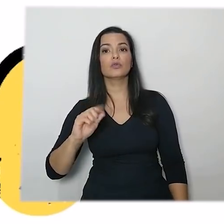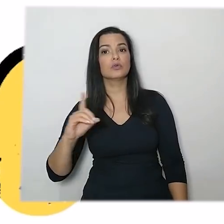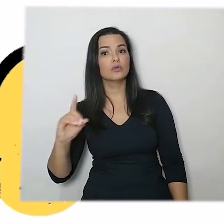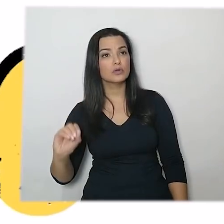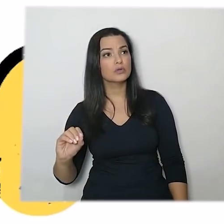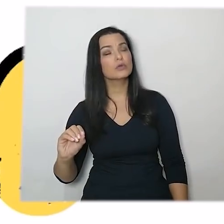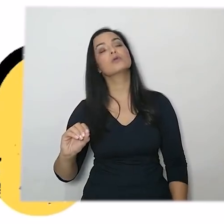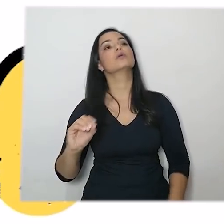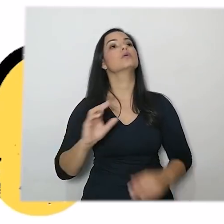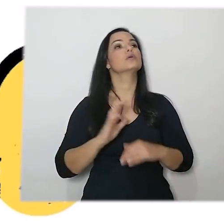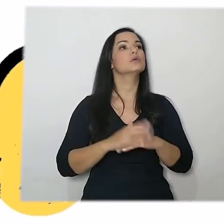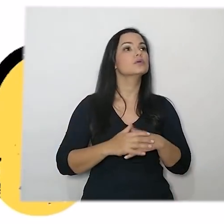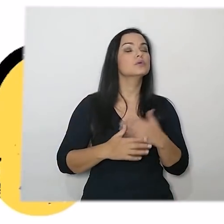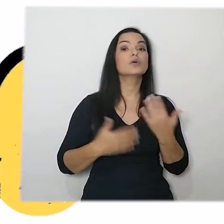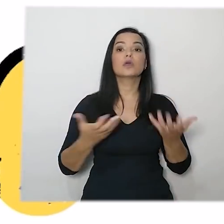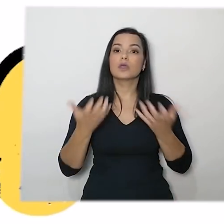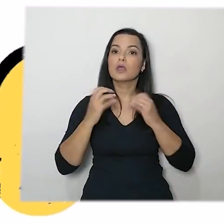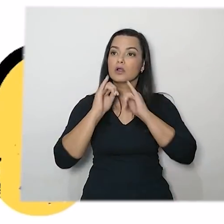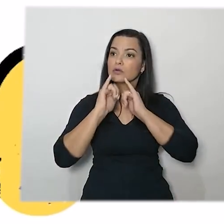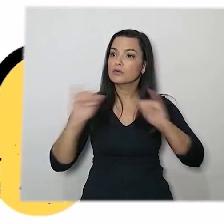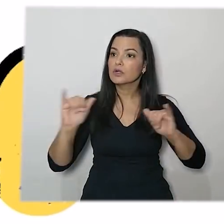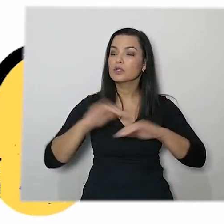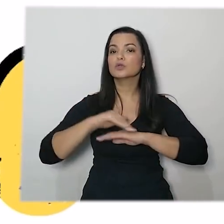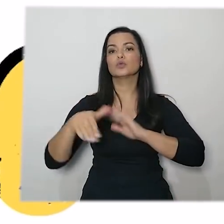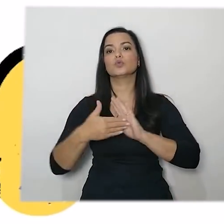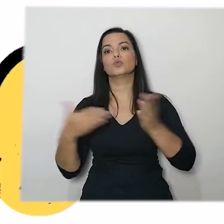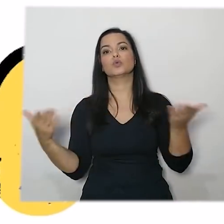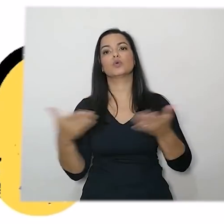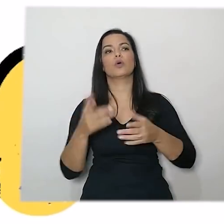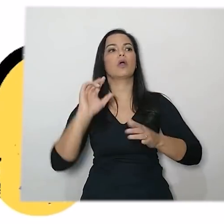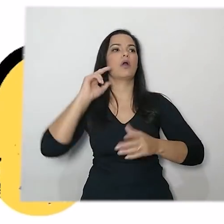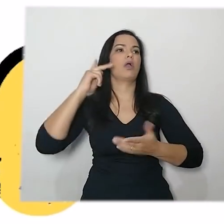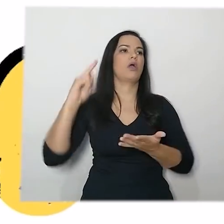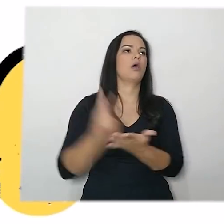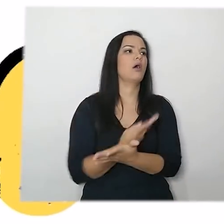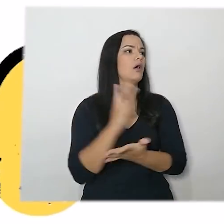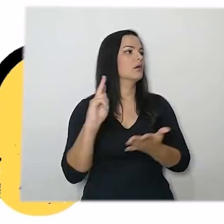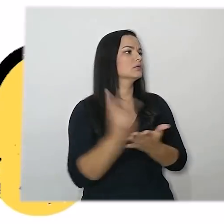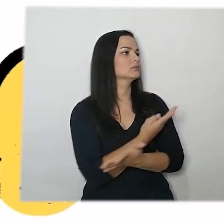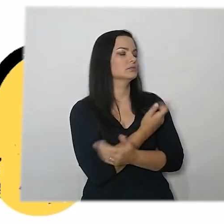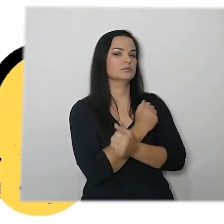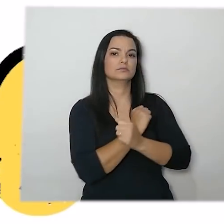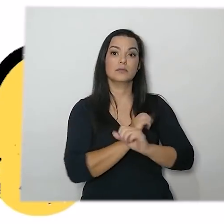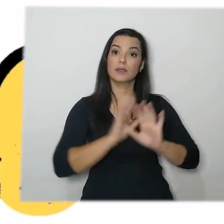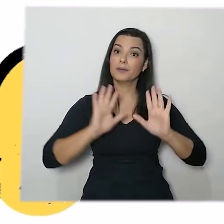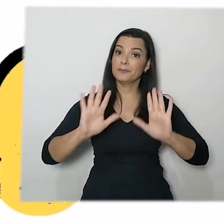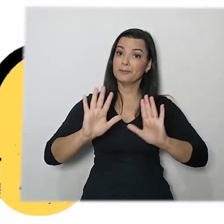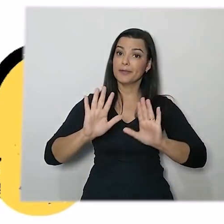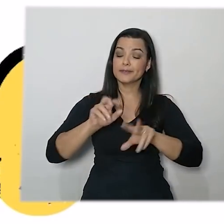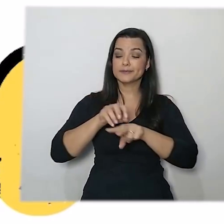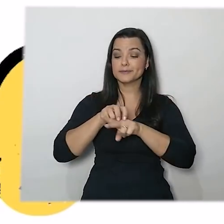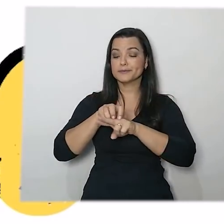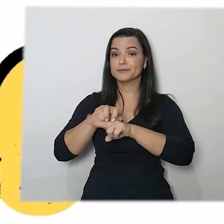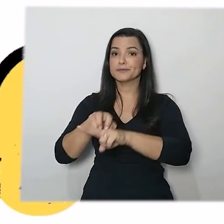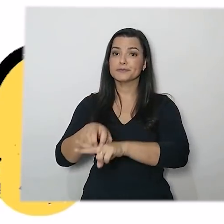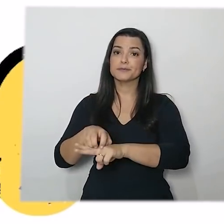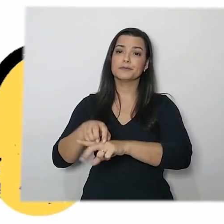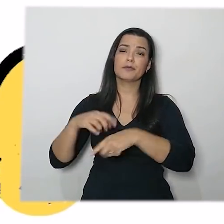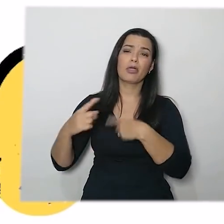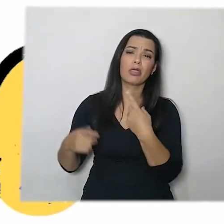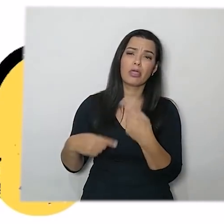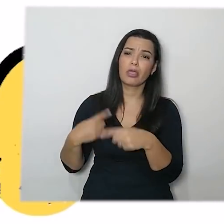que está tudo errado. Mas como o caracol era muito